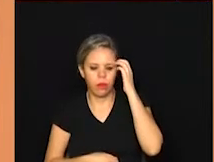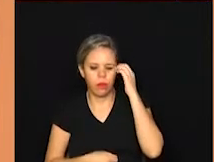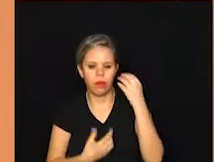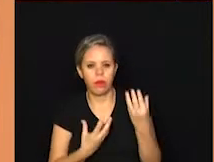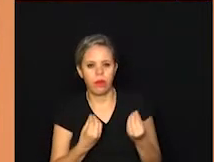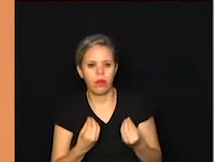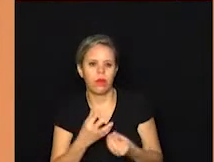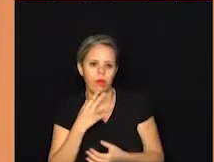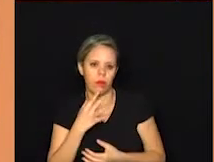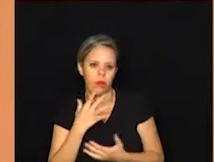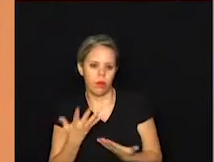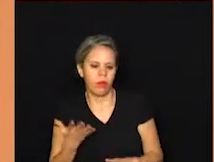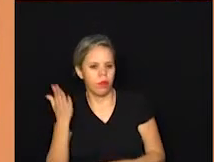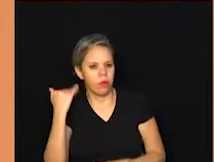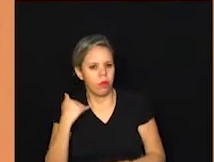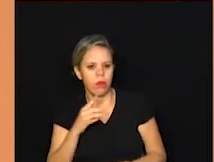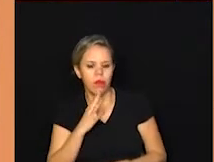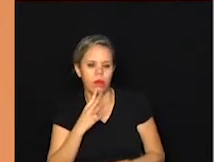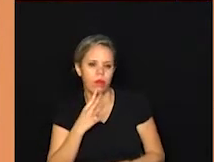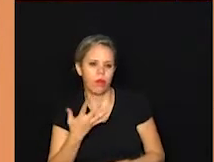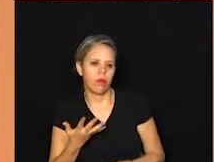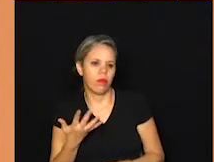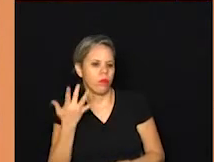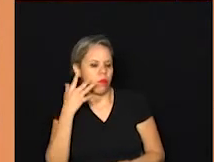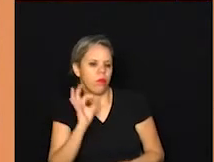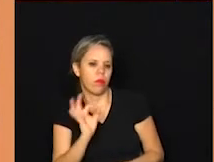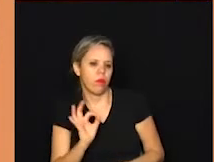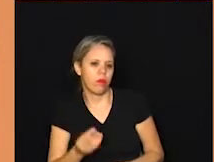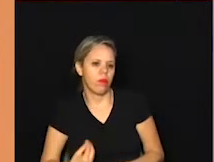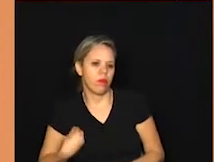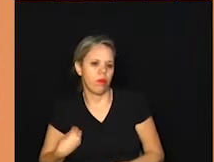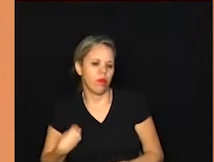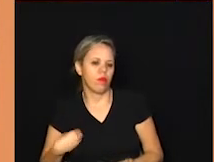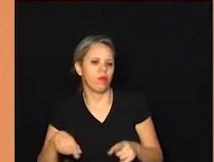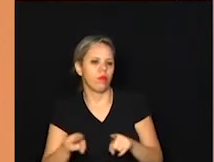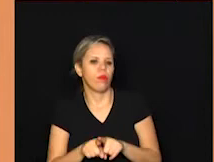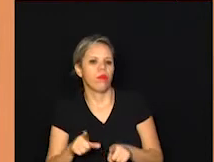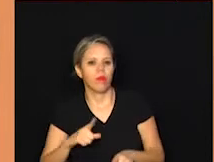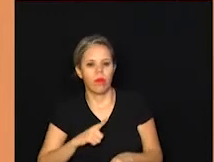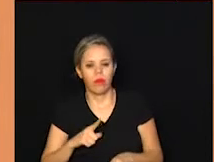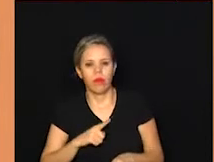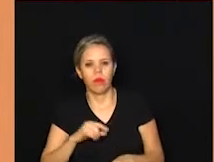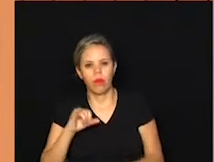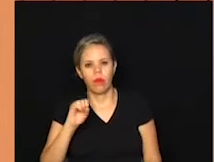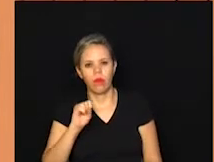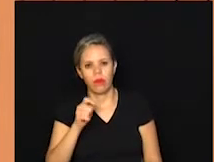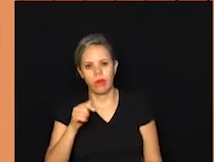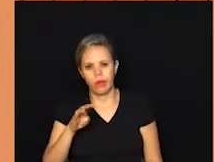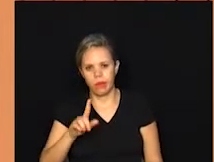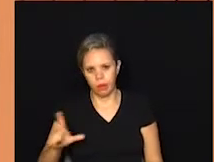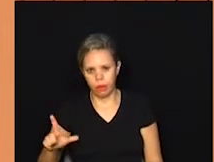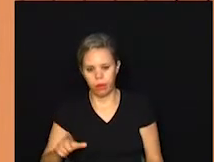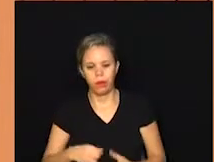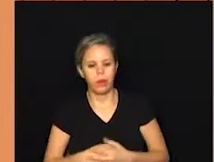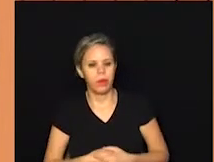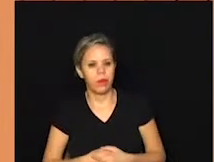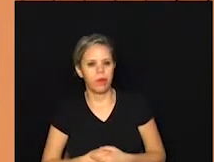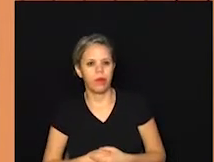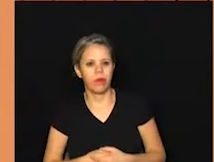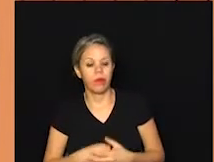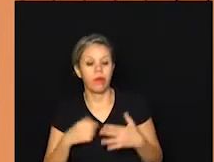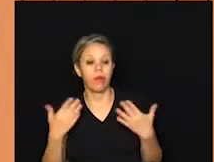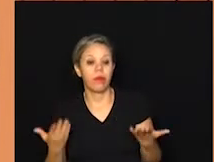nem conhecem ou sabem que o conselho existe. Existe também a Isabel Barbosa.